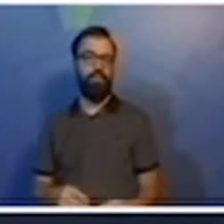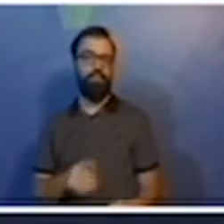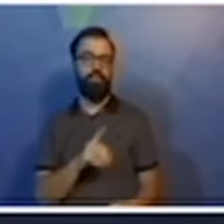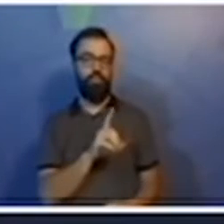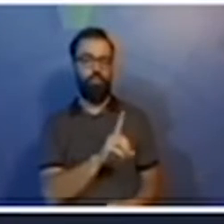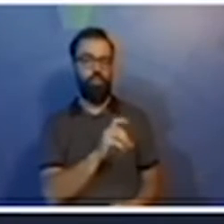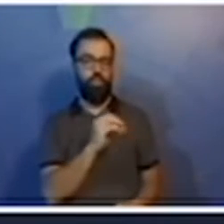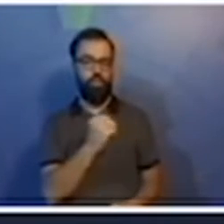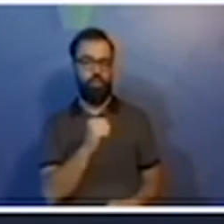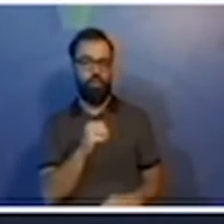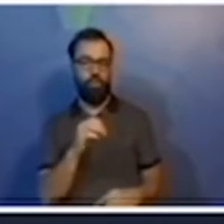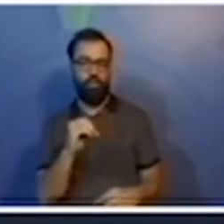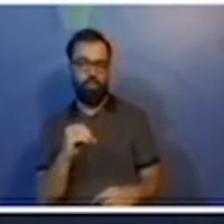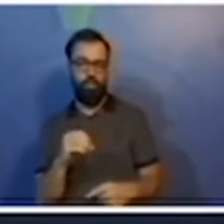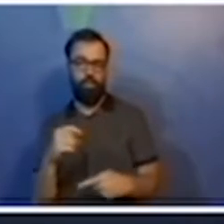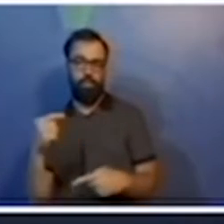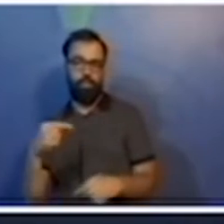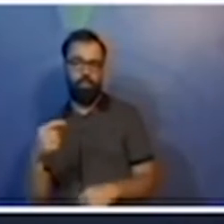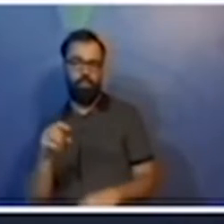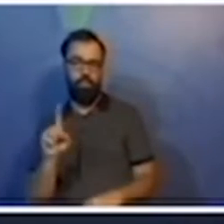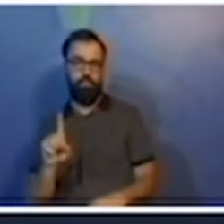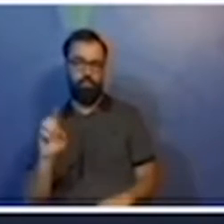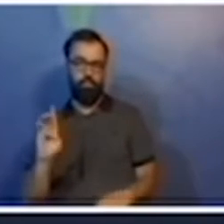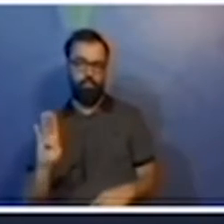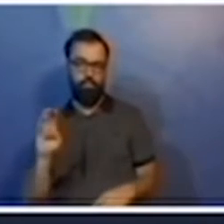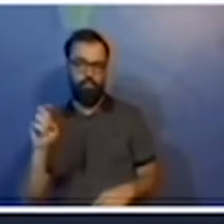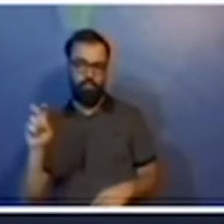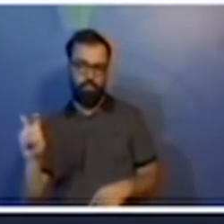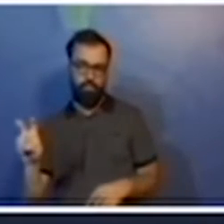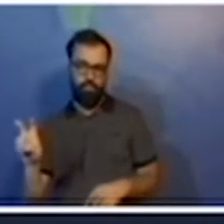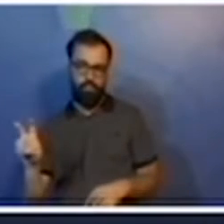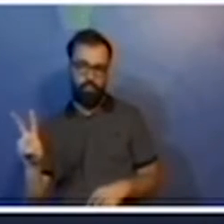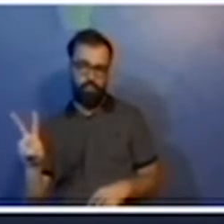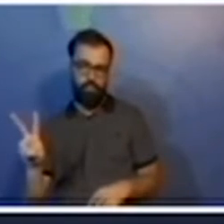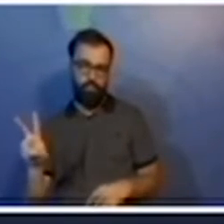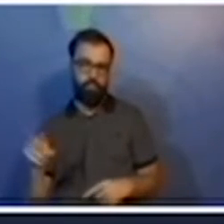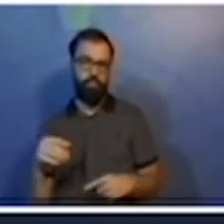180 menos 142 vai dar